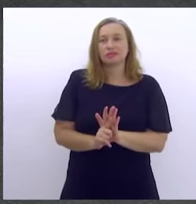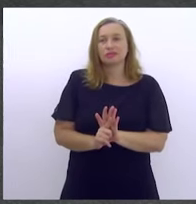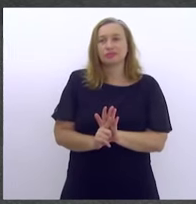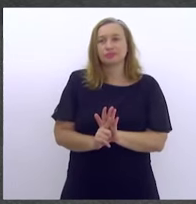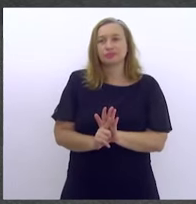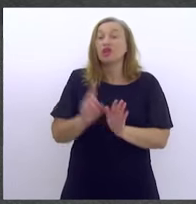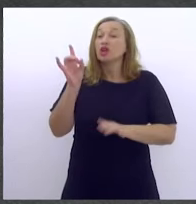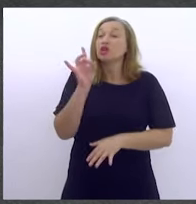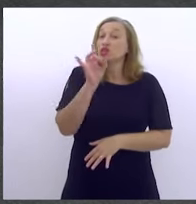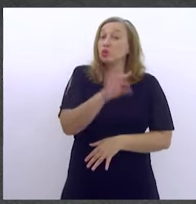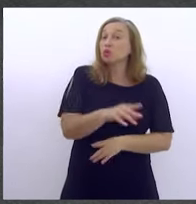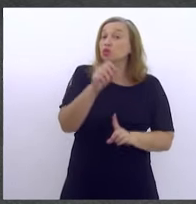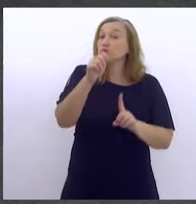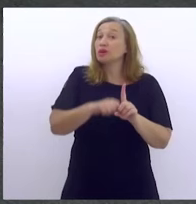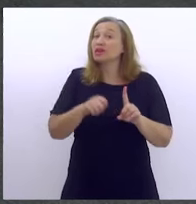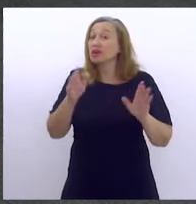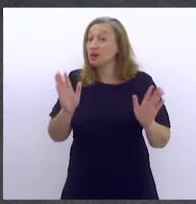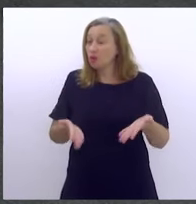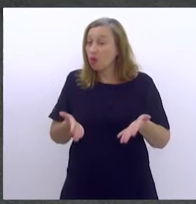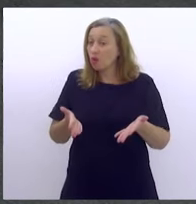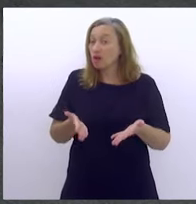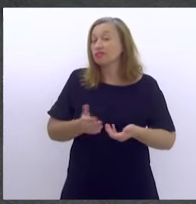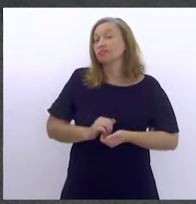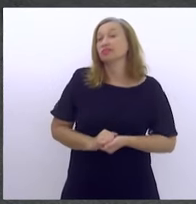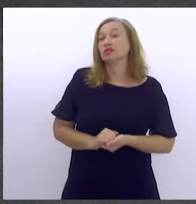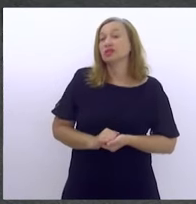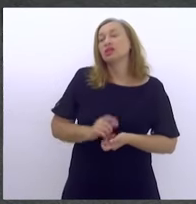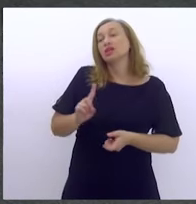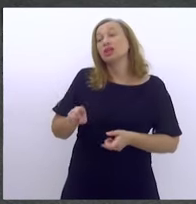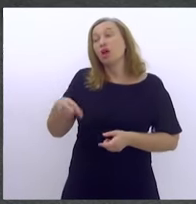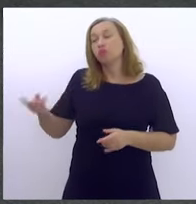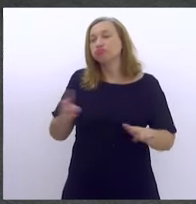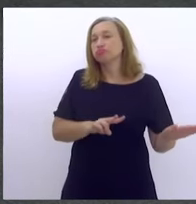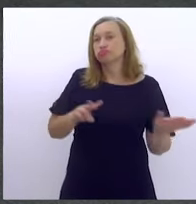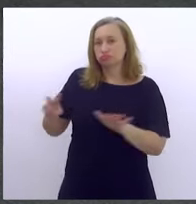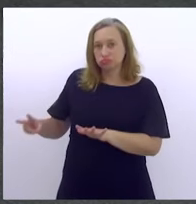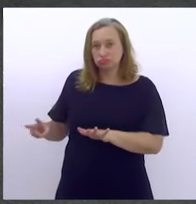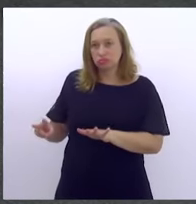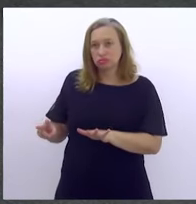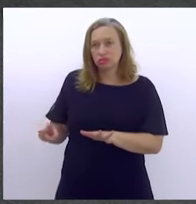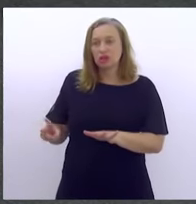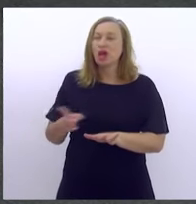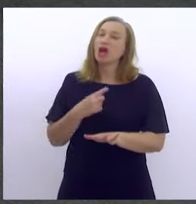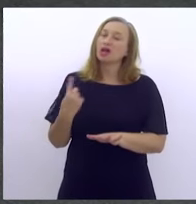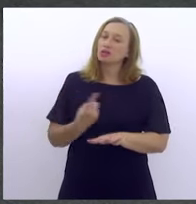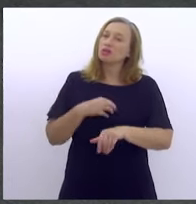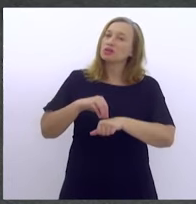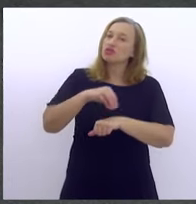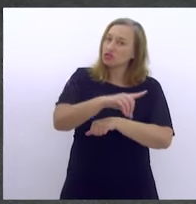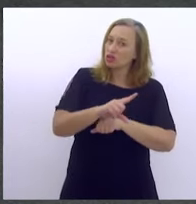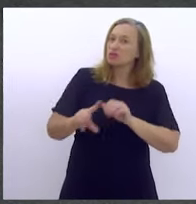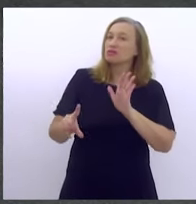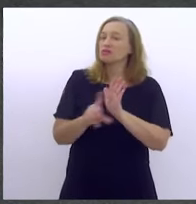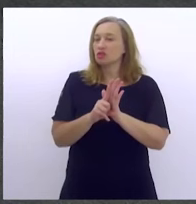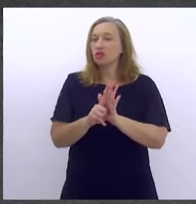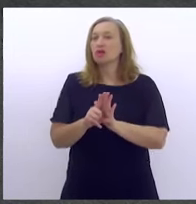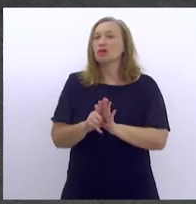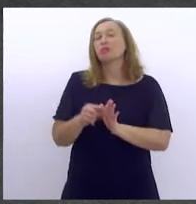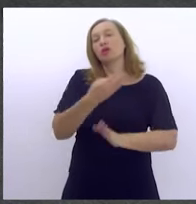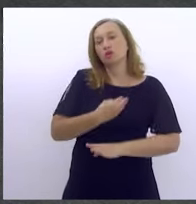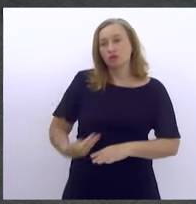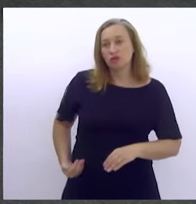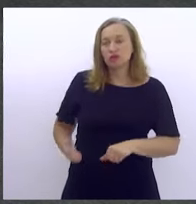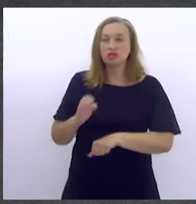nesse último mês aqui, quem sabe já na próxima semana, a nossa indicação para que o governo do